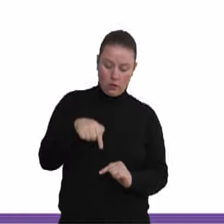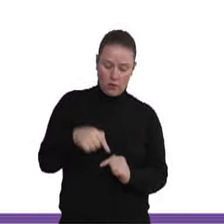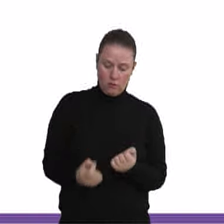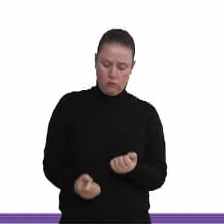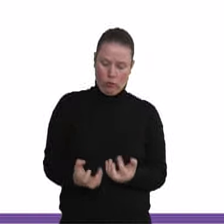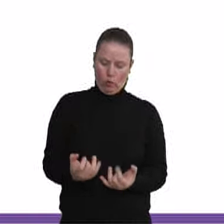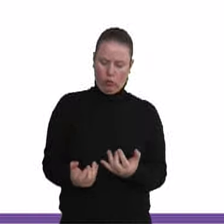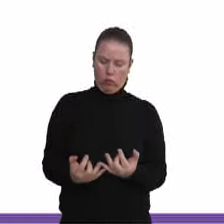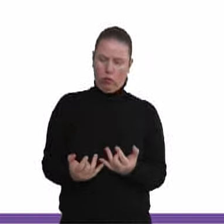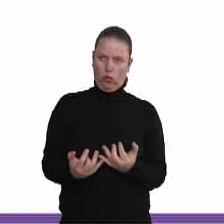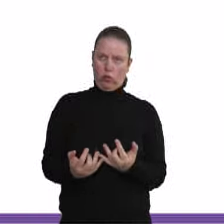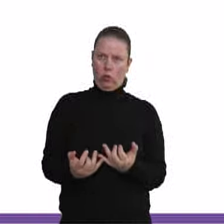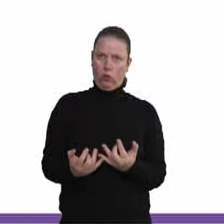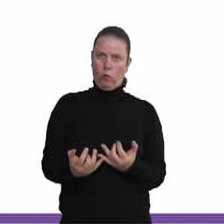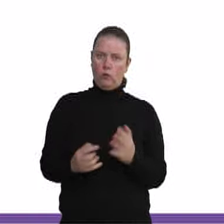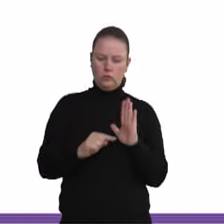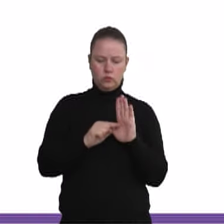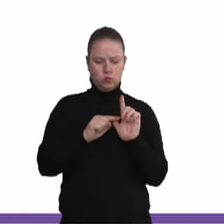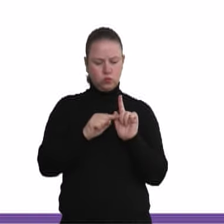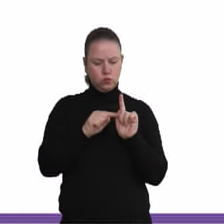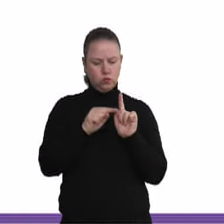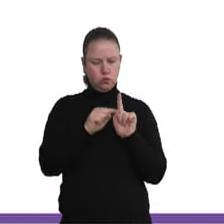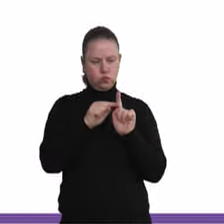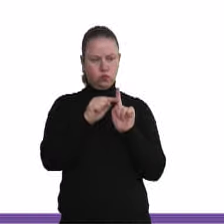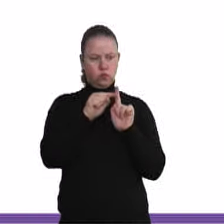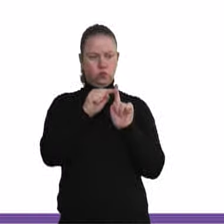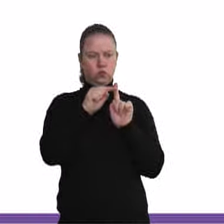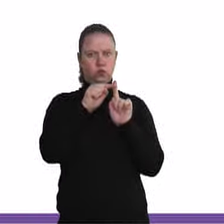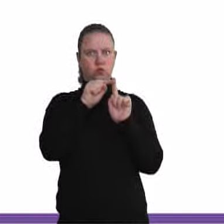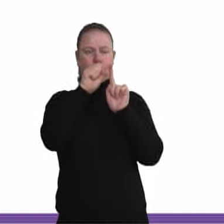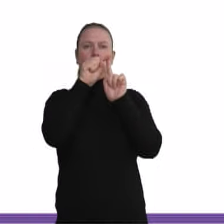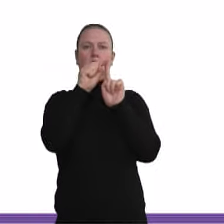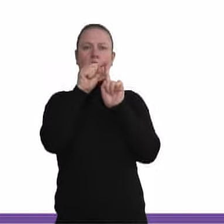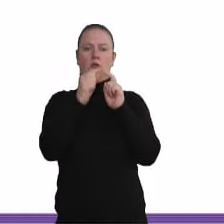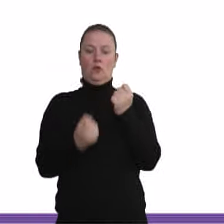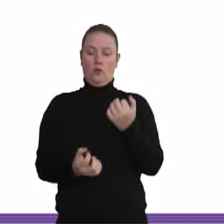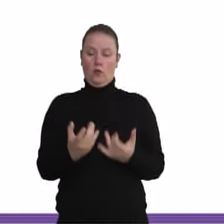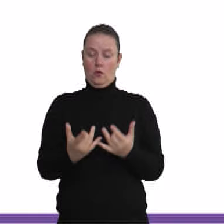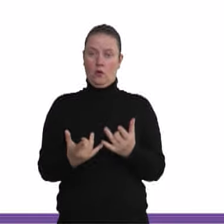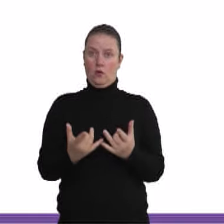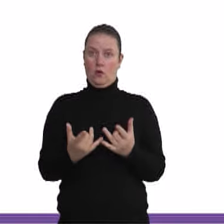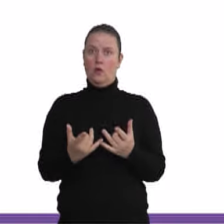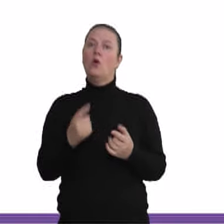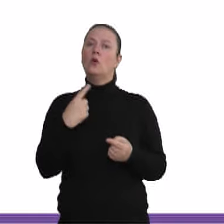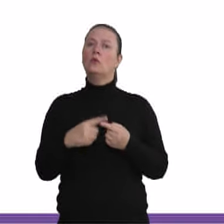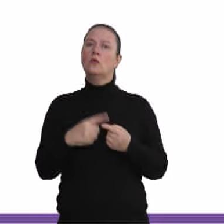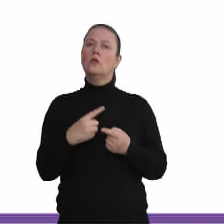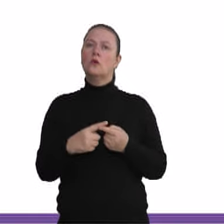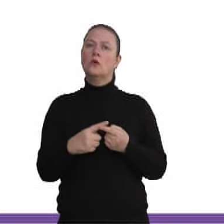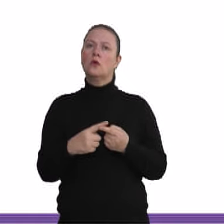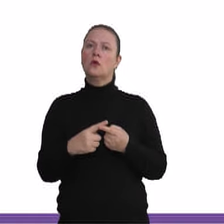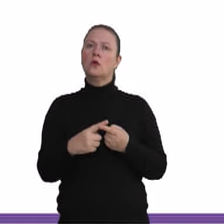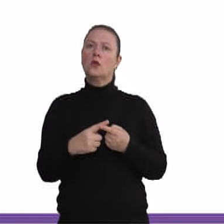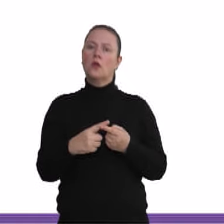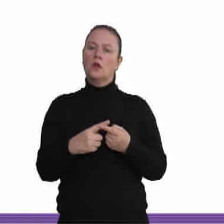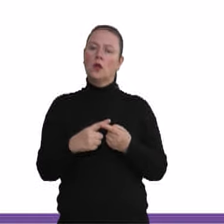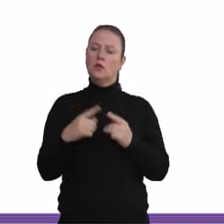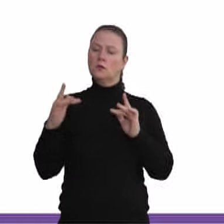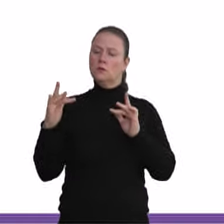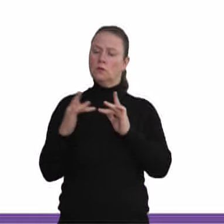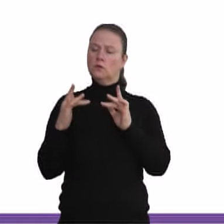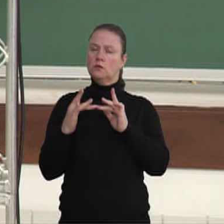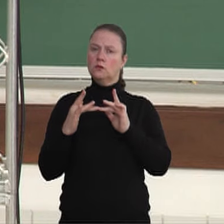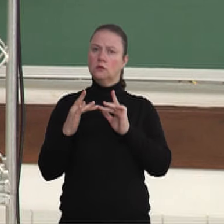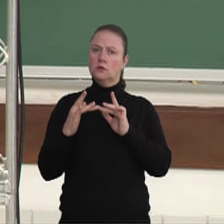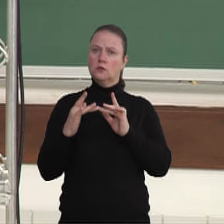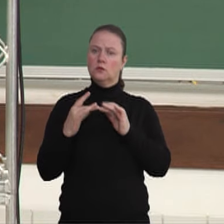a aquecer. Primeiramente, a parte que está sobre o fogo terá sua temperatura elevada, pois a chama está transferindo energia para a